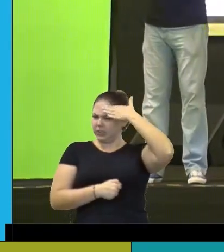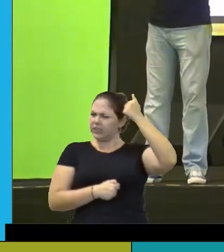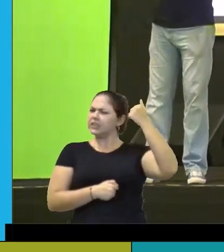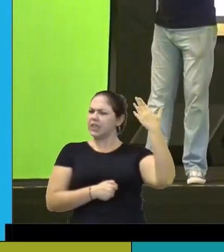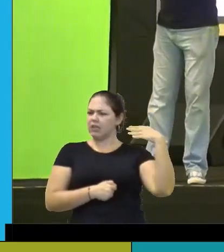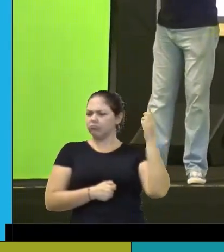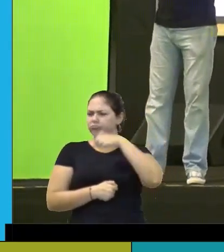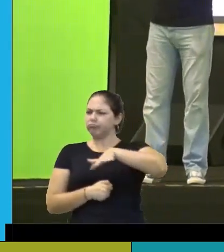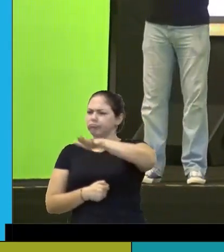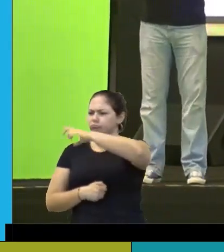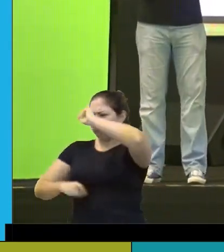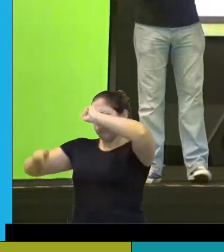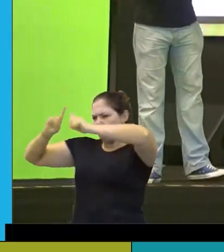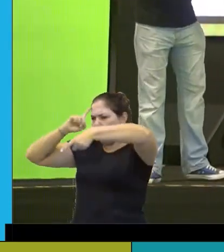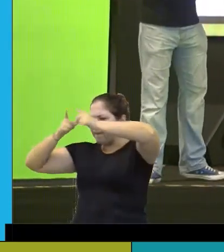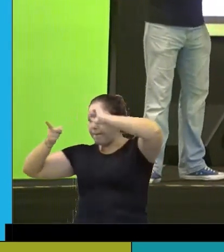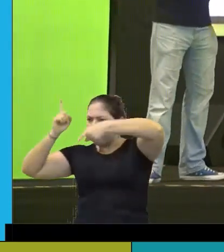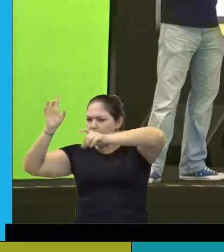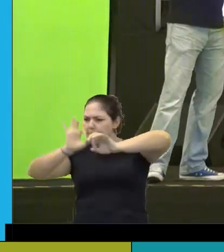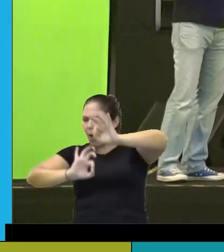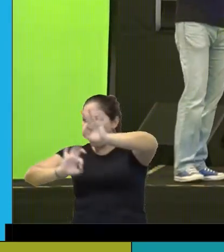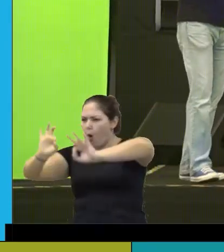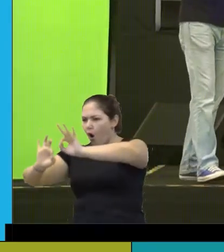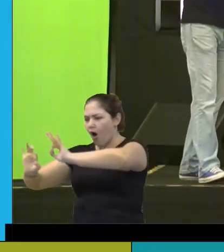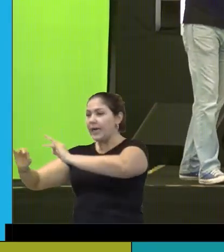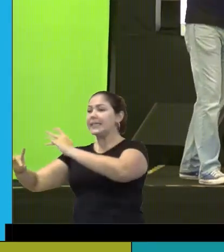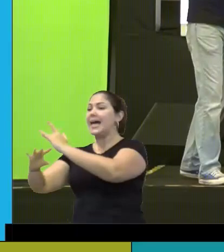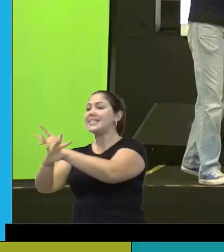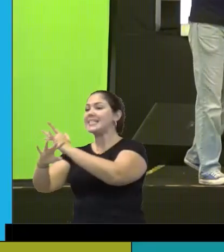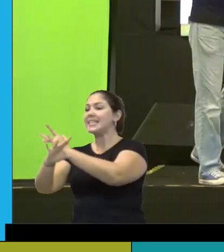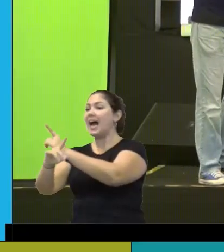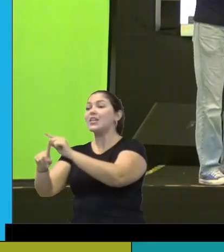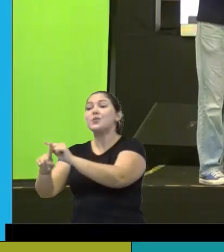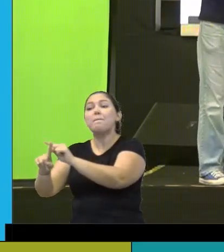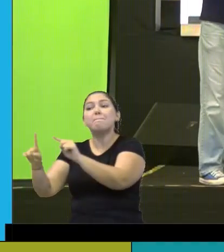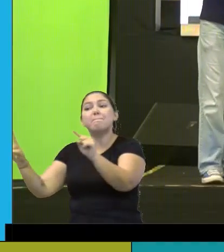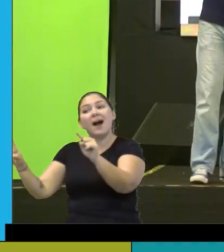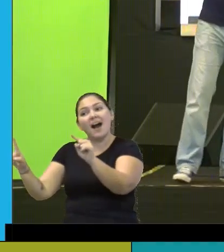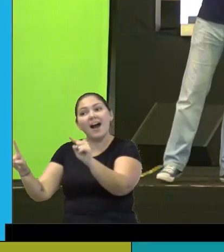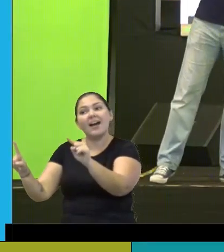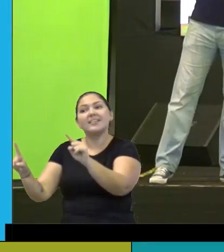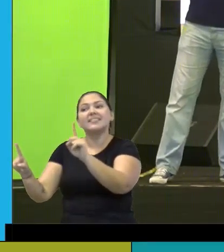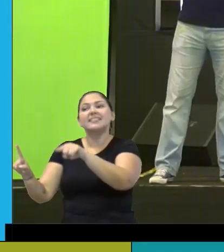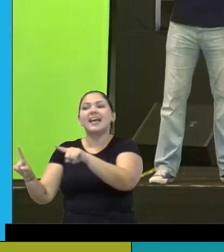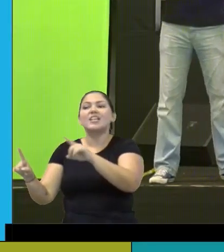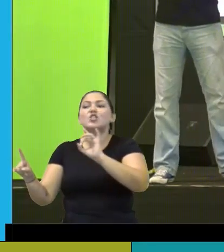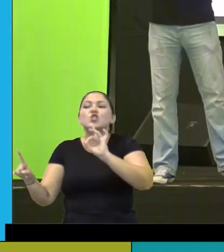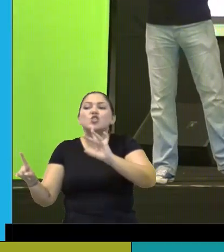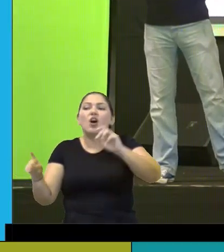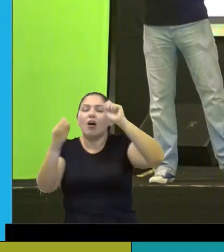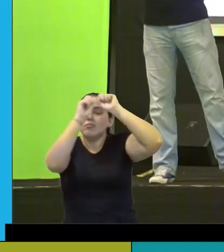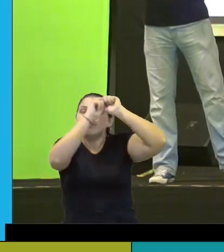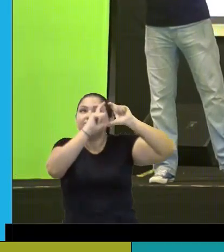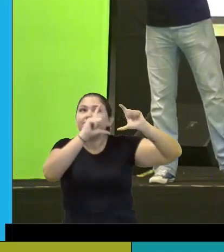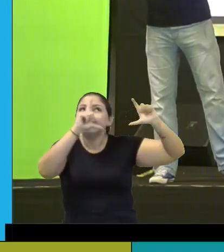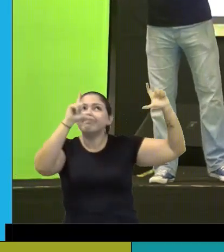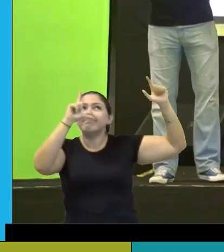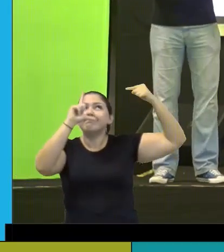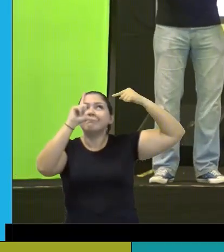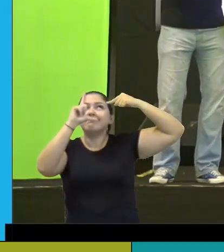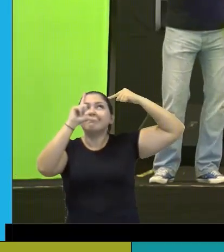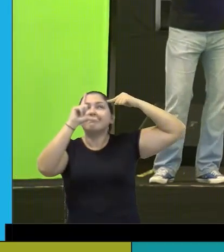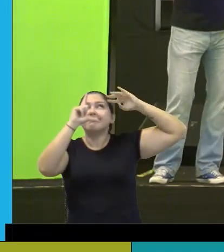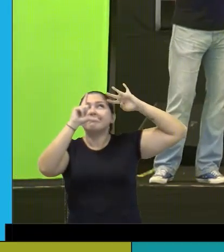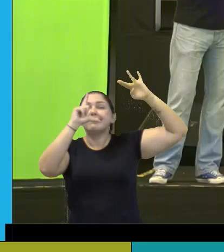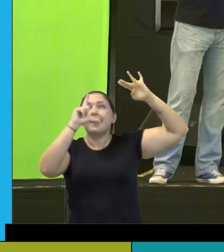únicos capazes de conduzir a cidade ao ideal de justiça que ele tanto almejava eram os sábios,